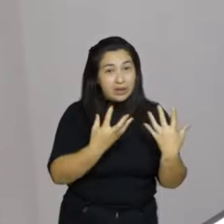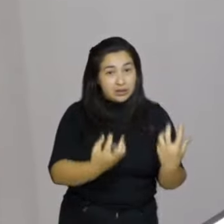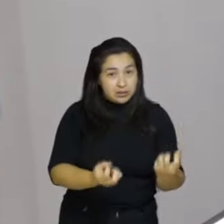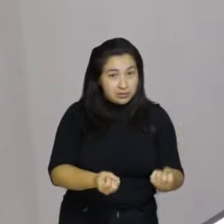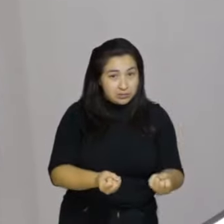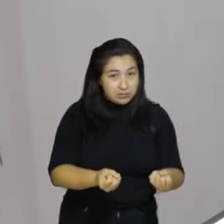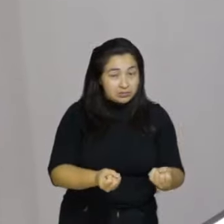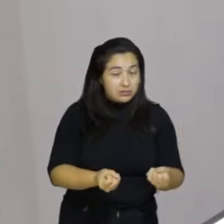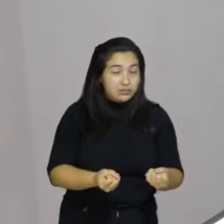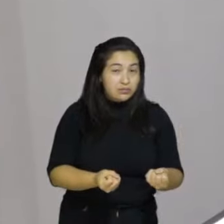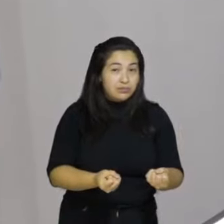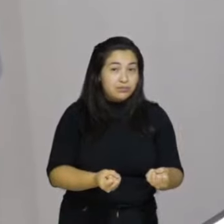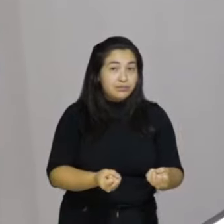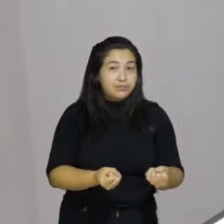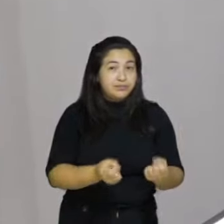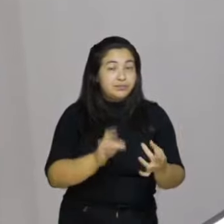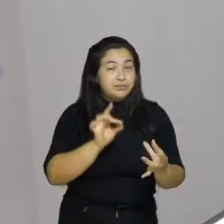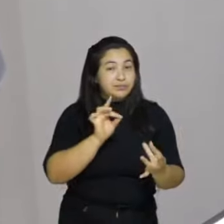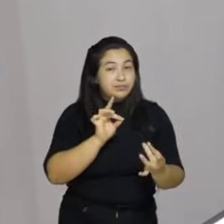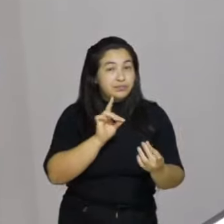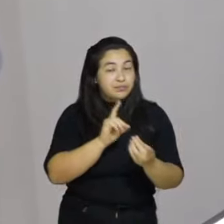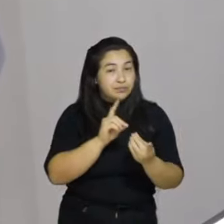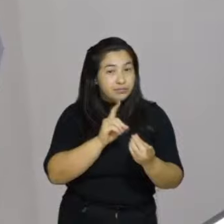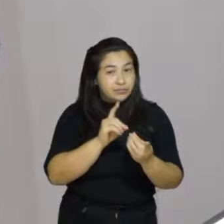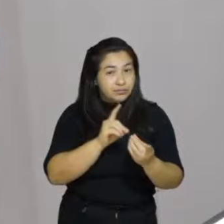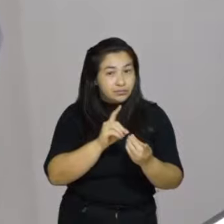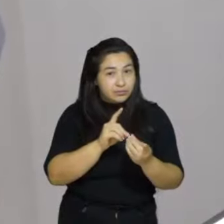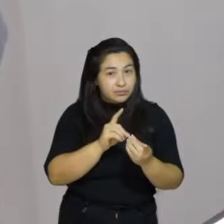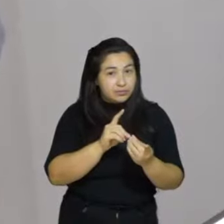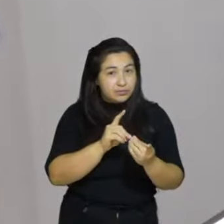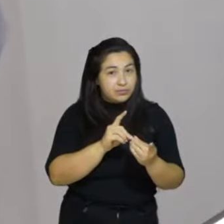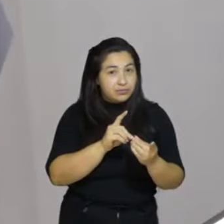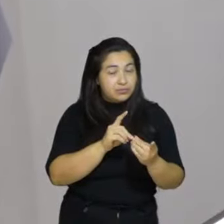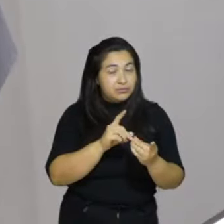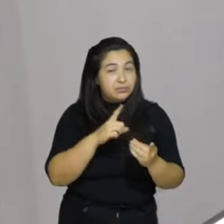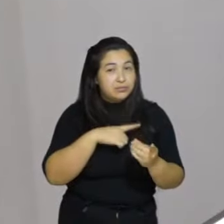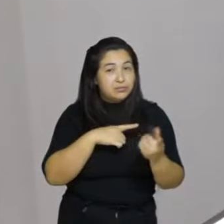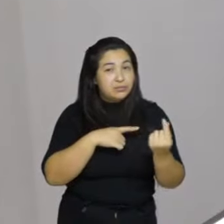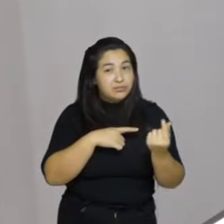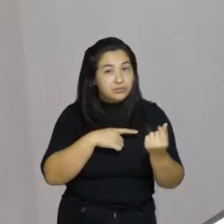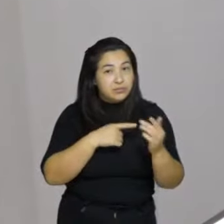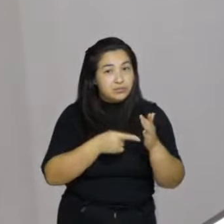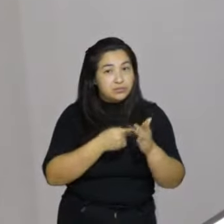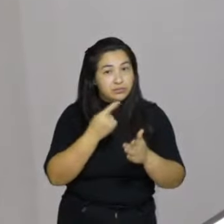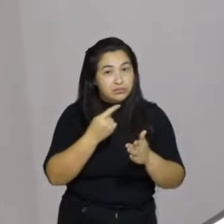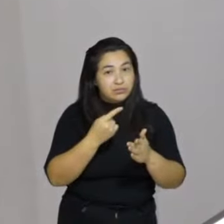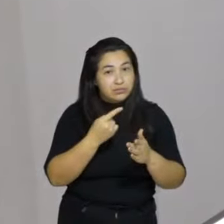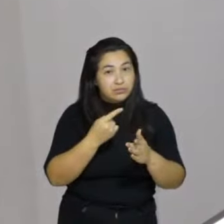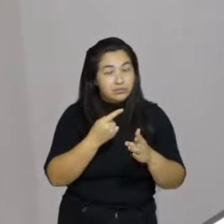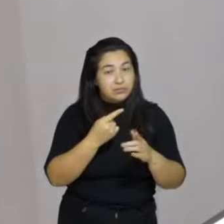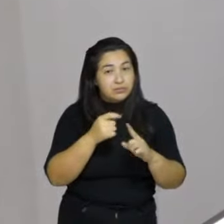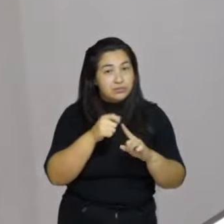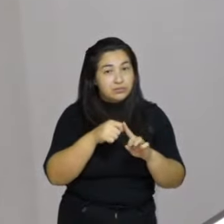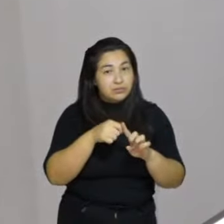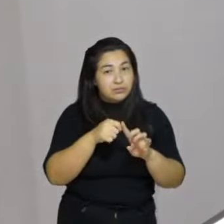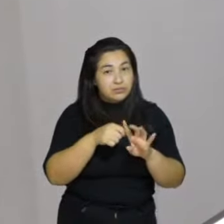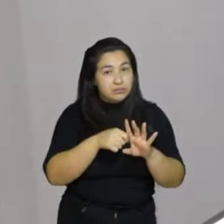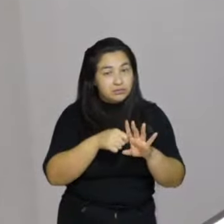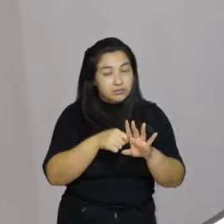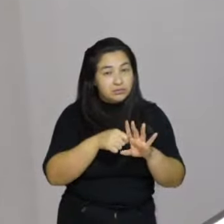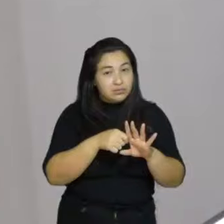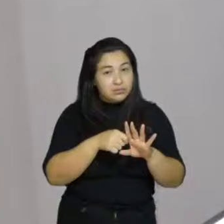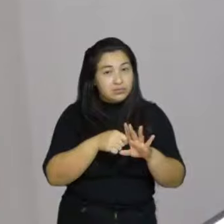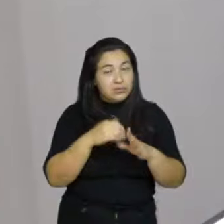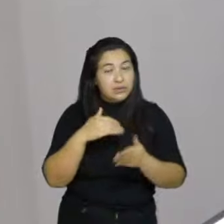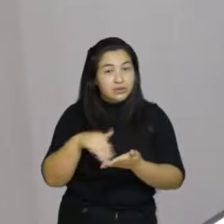os atendimentos a essa política vinculada e recebendo recurso somente do primeiro semestre então Eh também colocamos a secretária a secretária